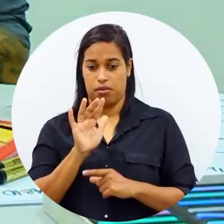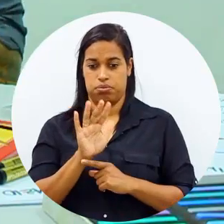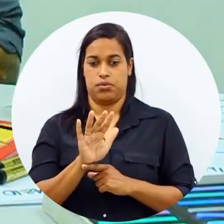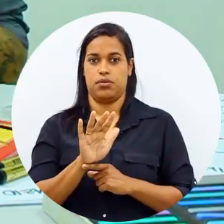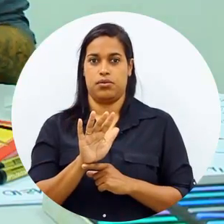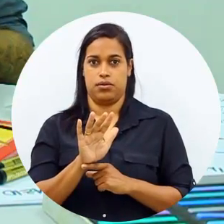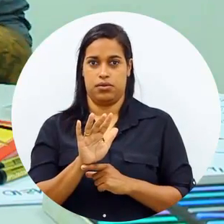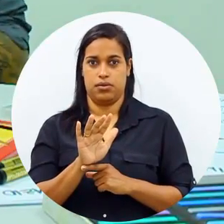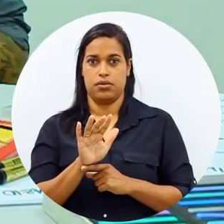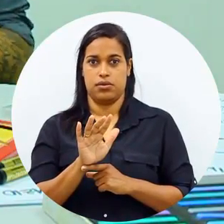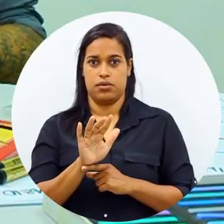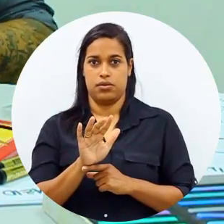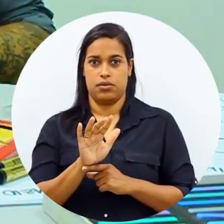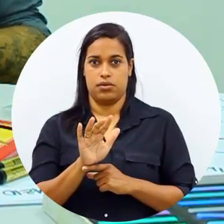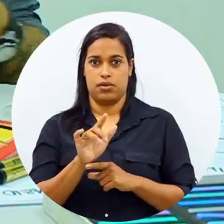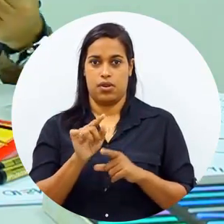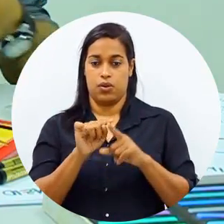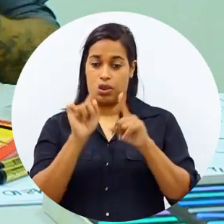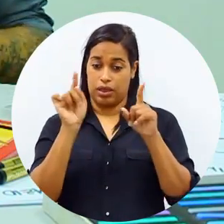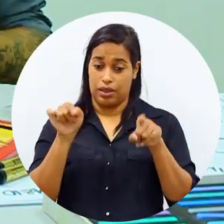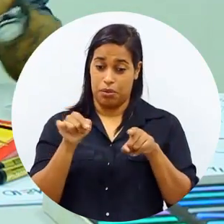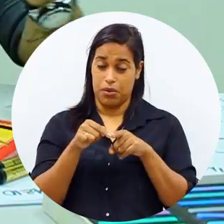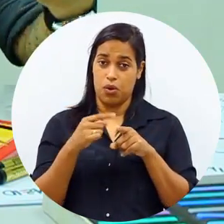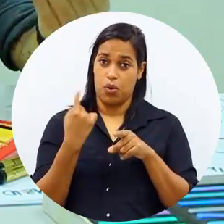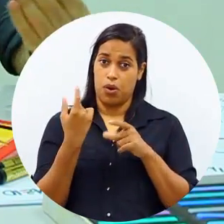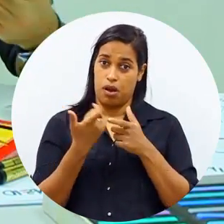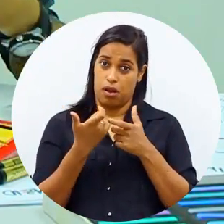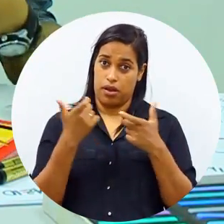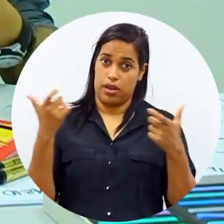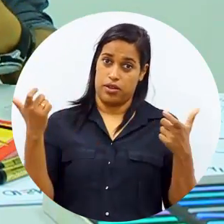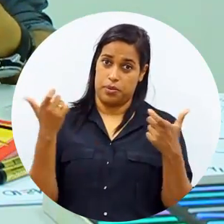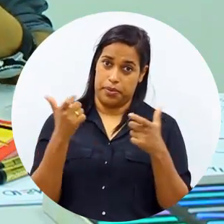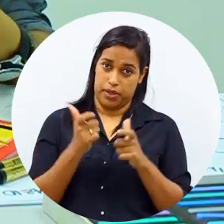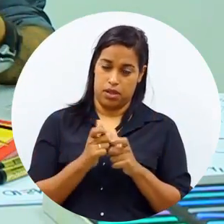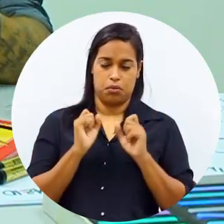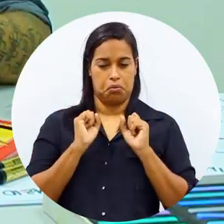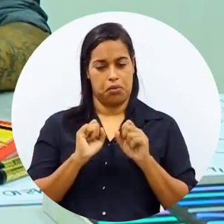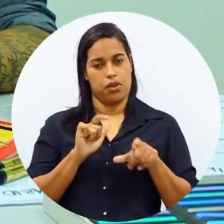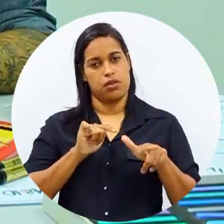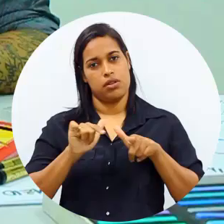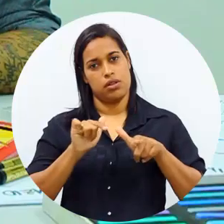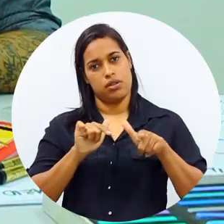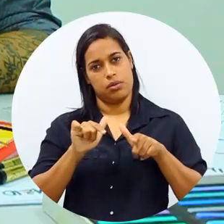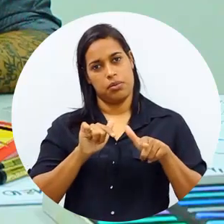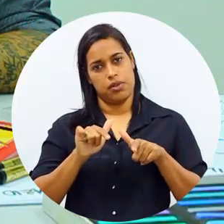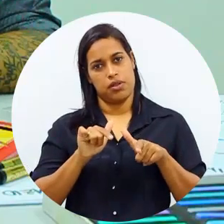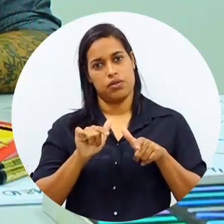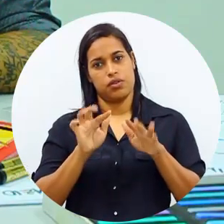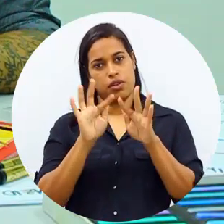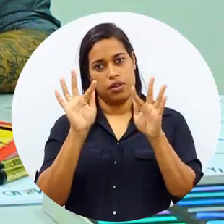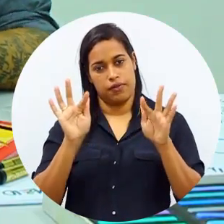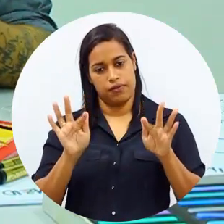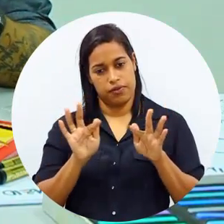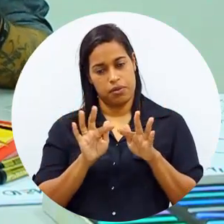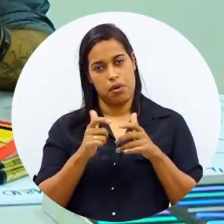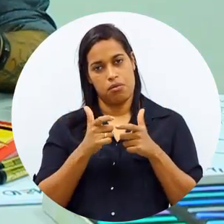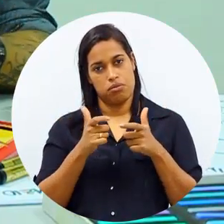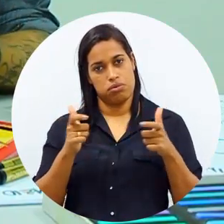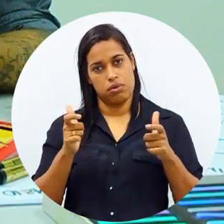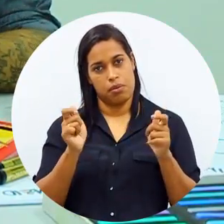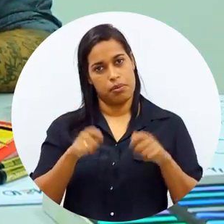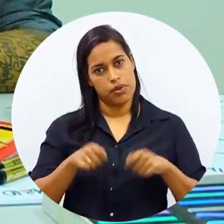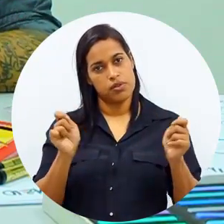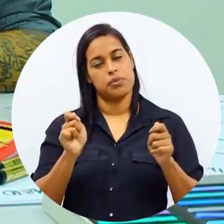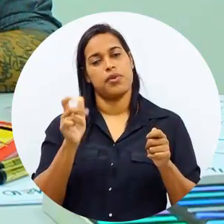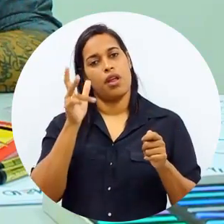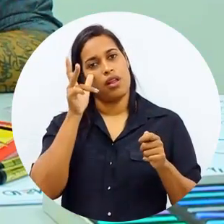Esse contraste de escala com relação ao tamanho grande, pequeno, também pode ser trabalhado na composição para